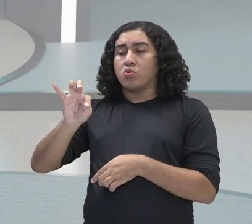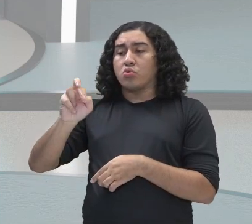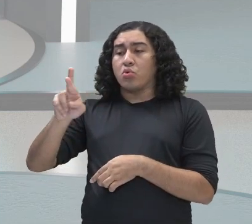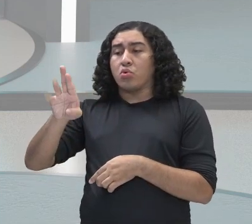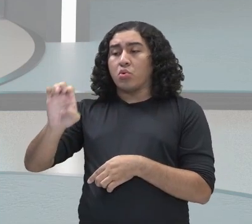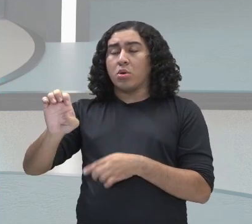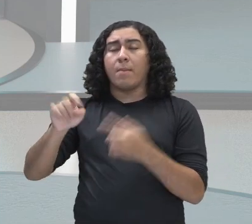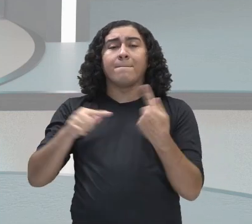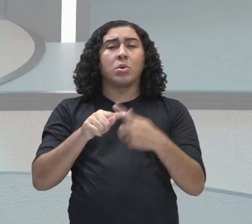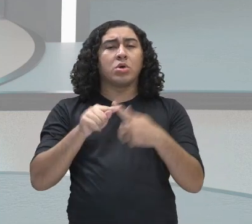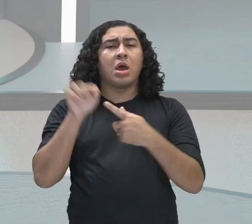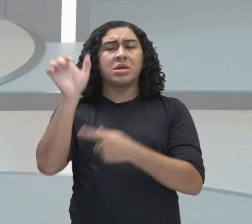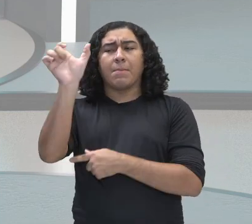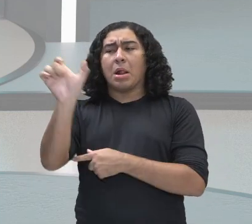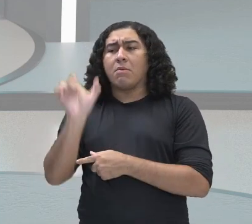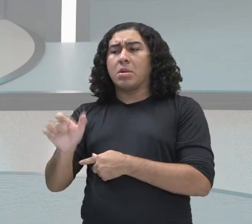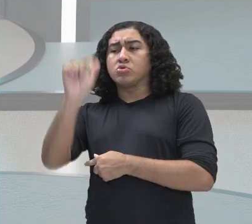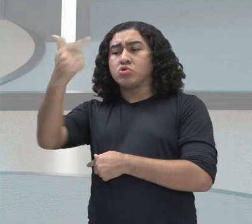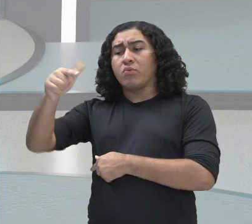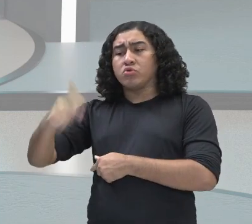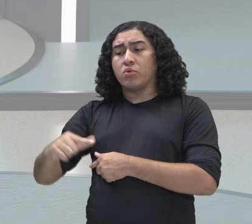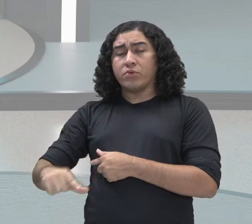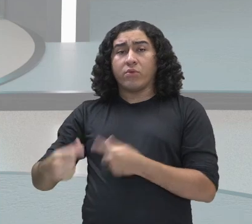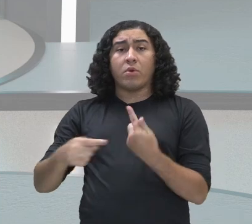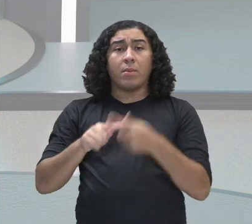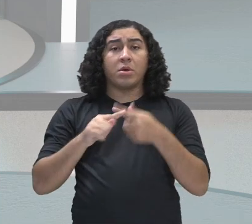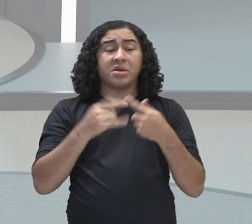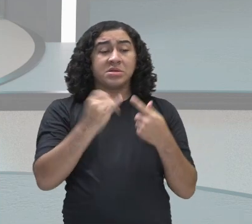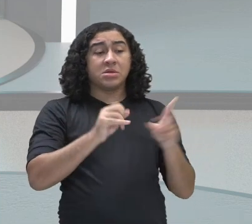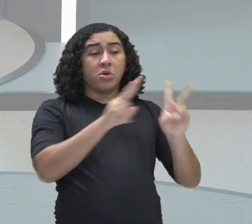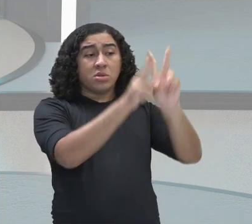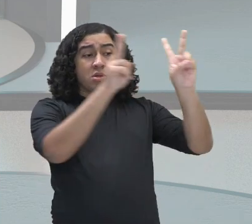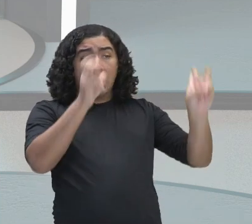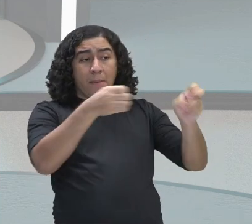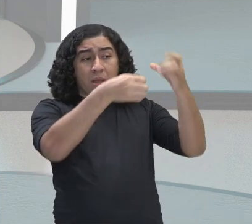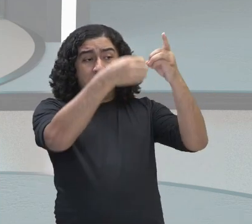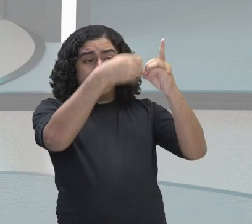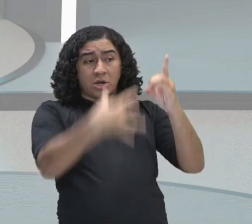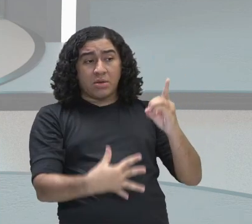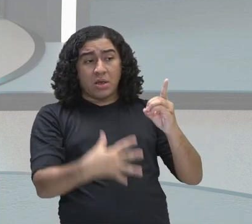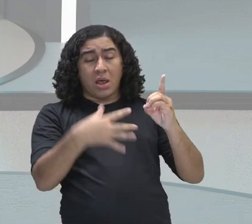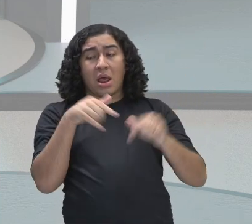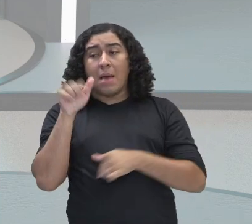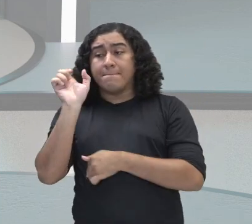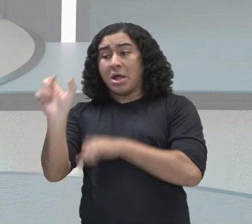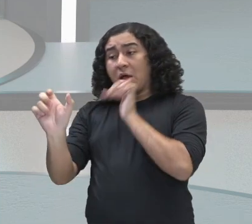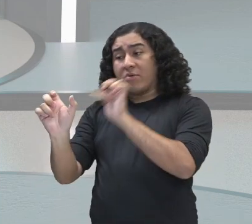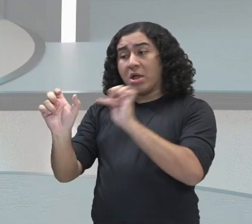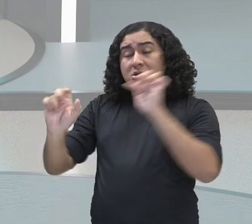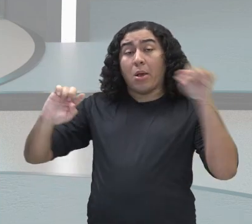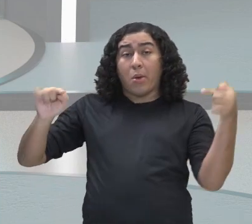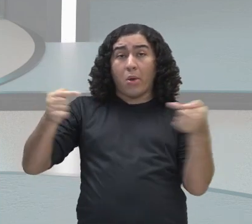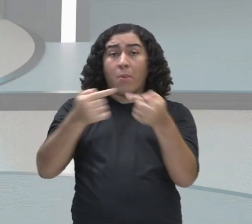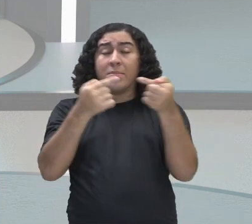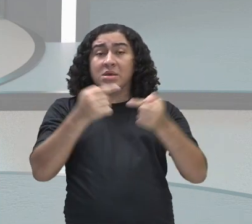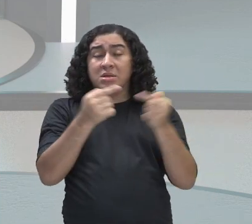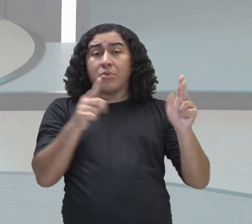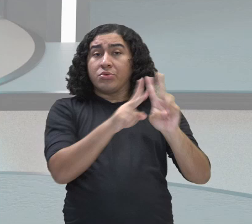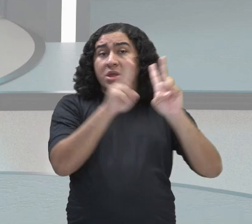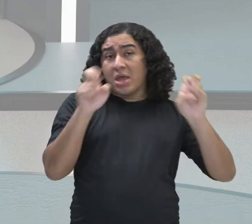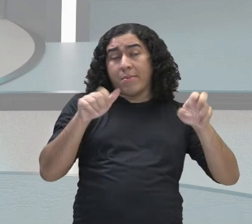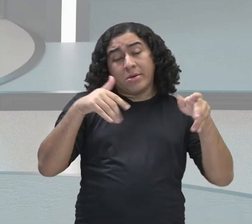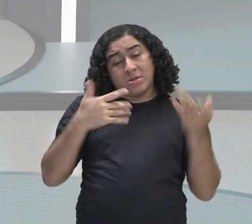quê? Porque se você está falando de um determinado assunto, esta palavra vai se repetir durante o